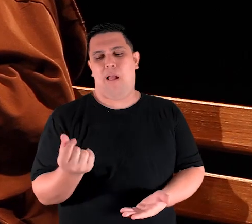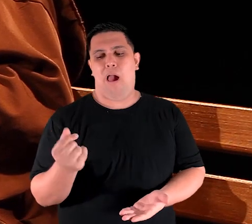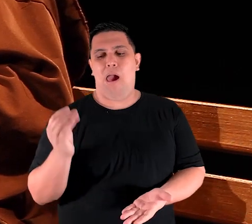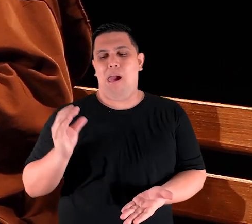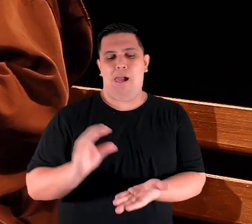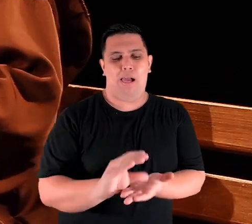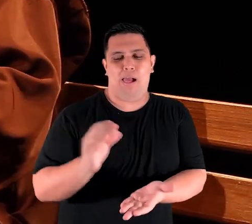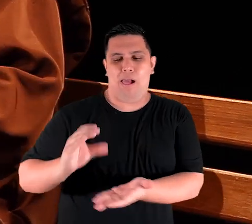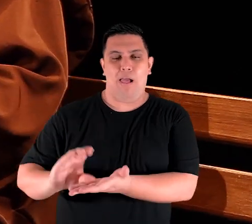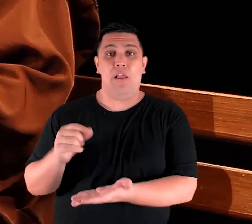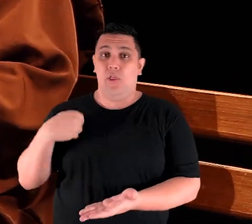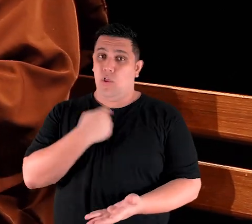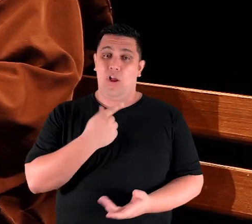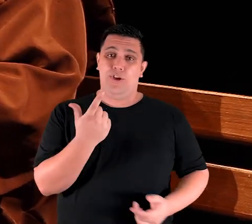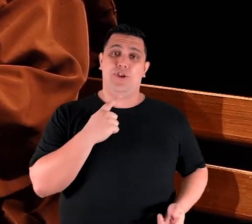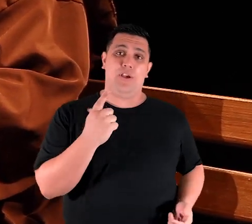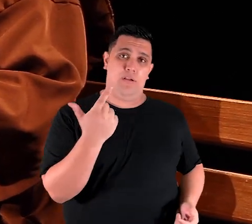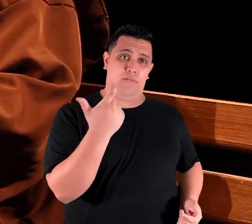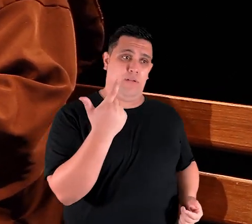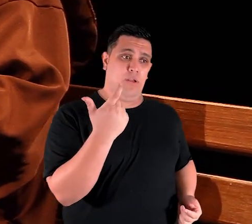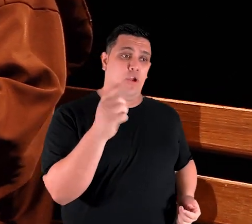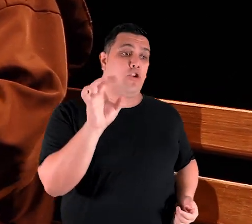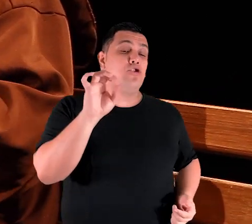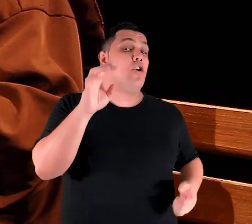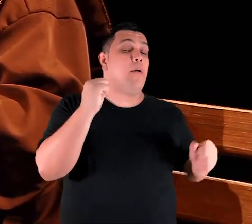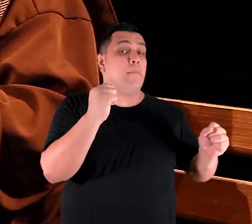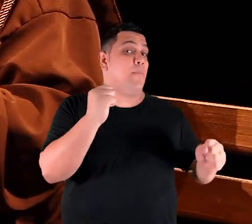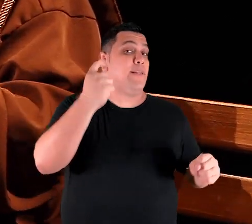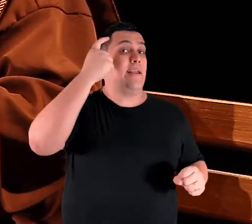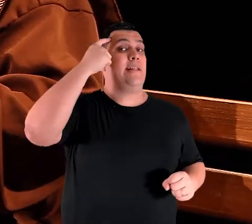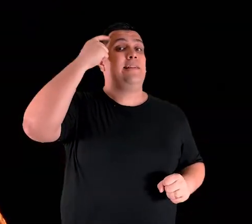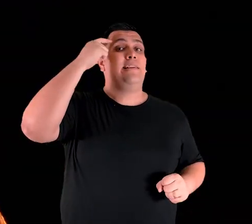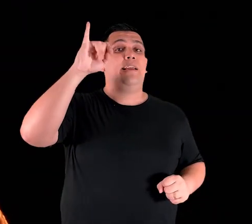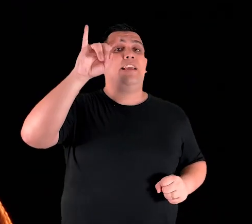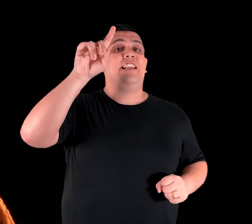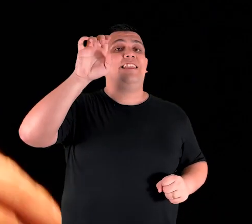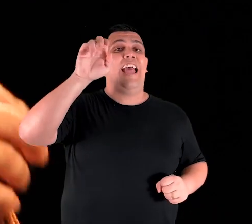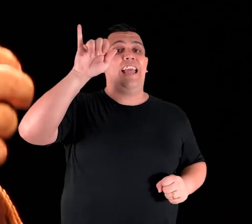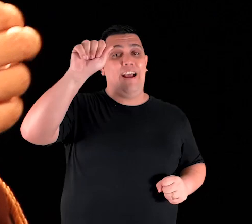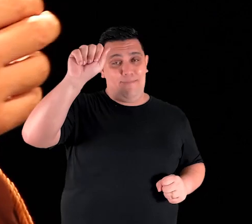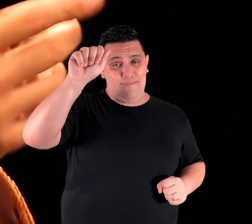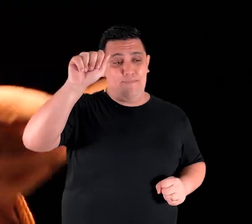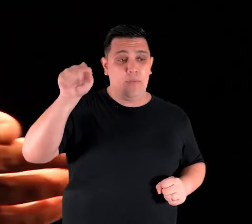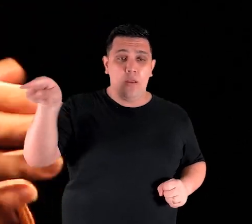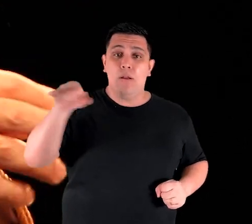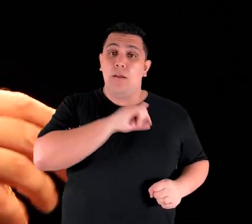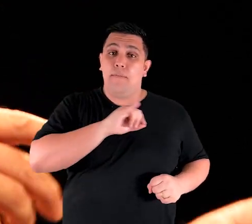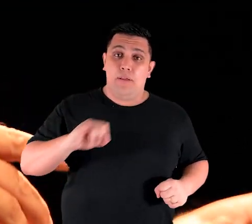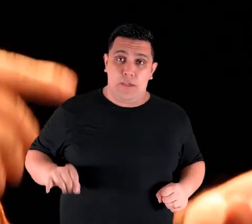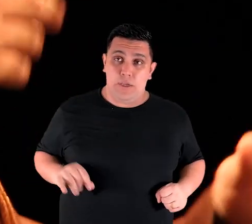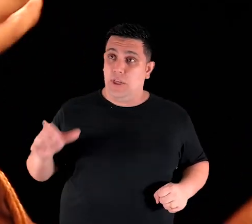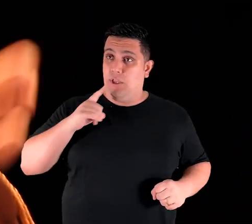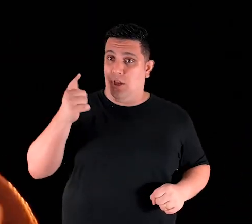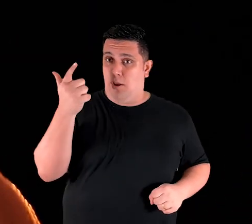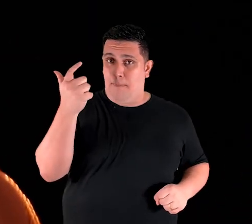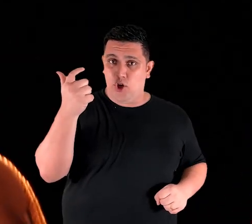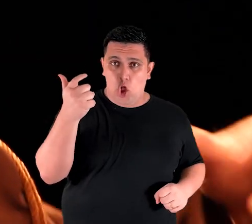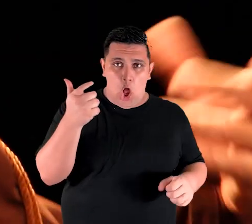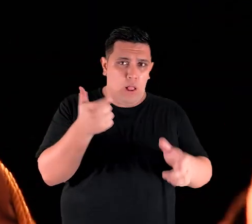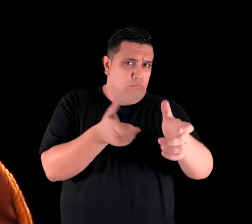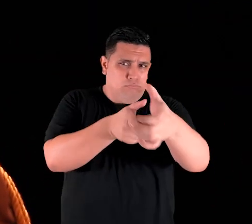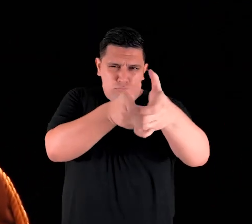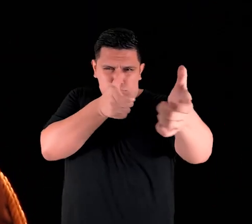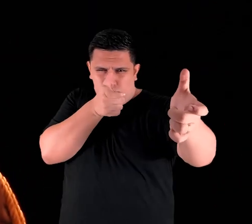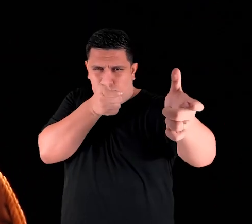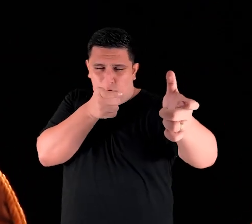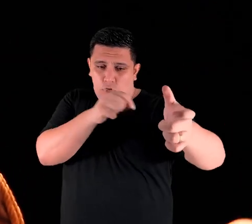das armas e nós apenas o poder das ideias. O imperador tinha pistolas, espingardas,